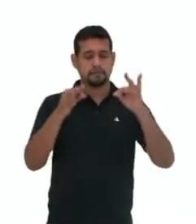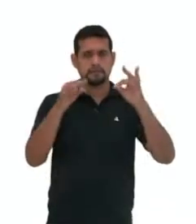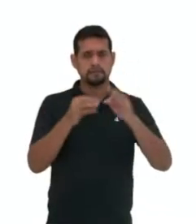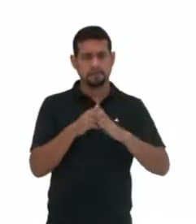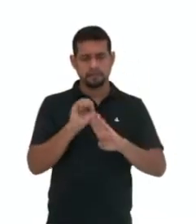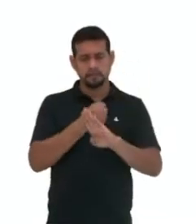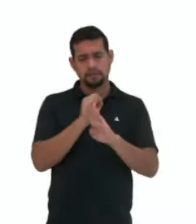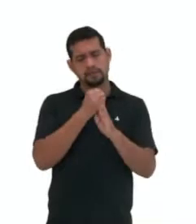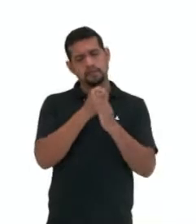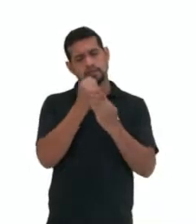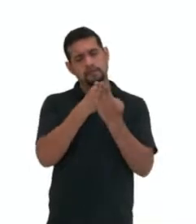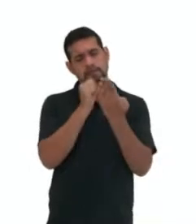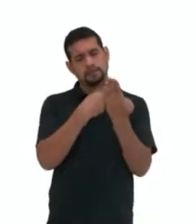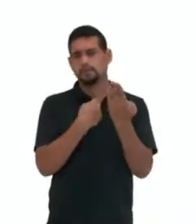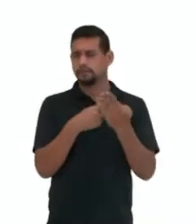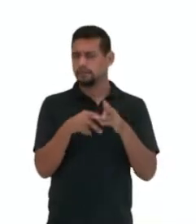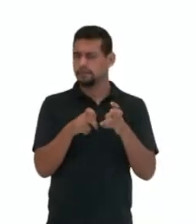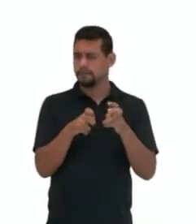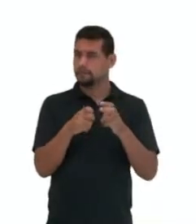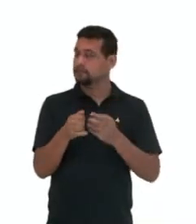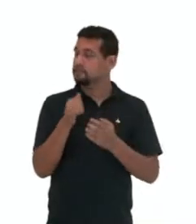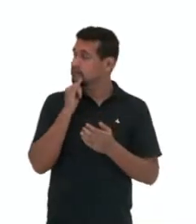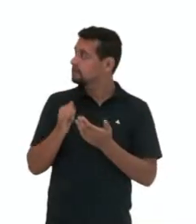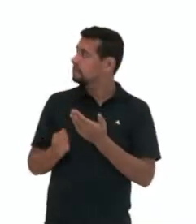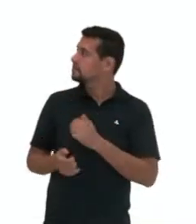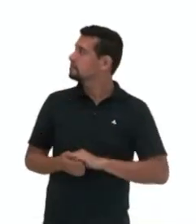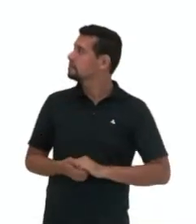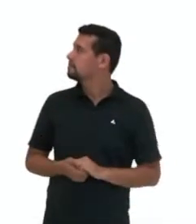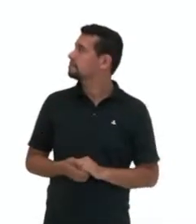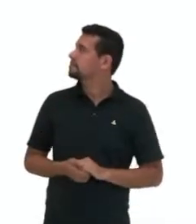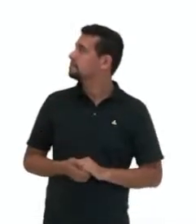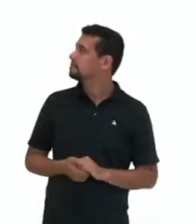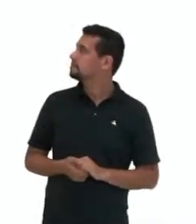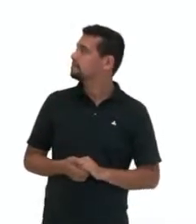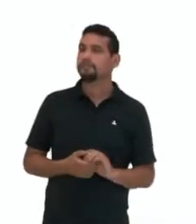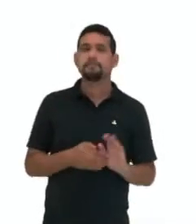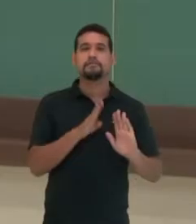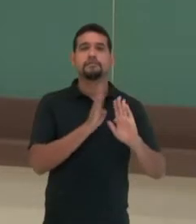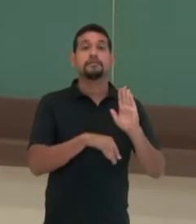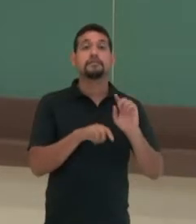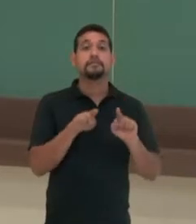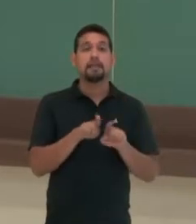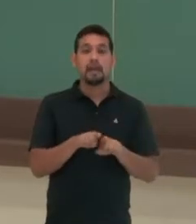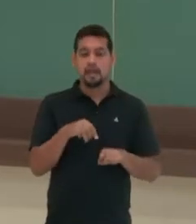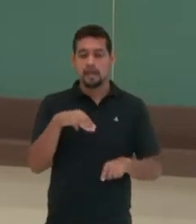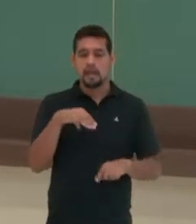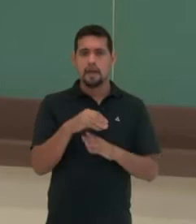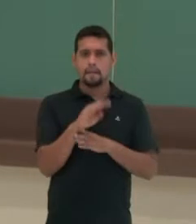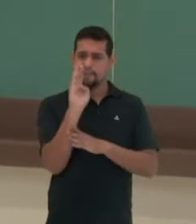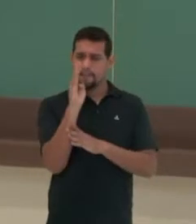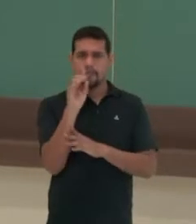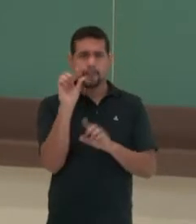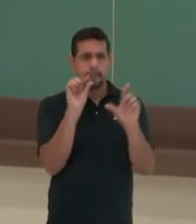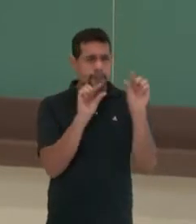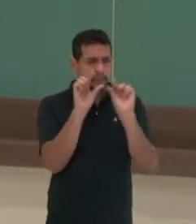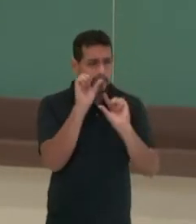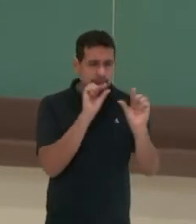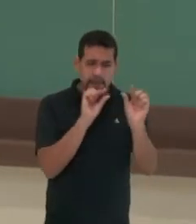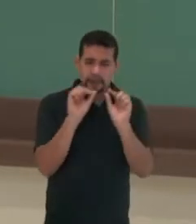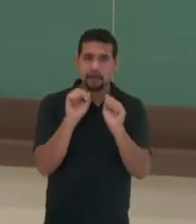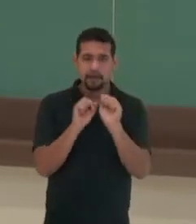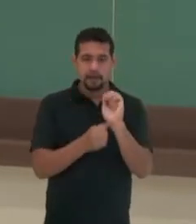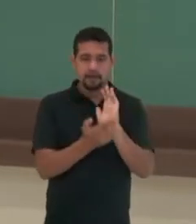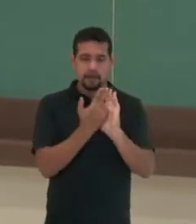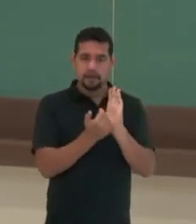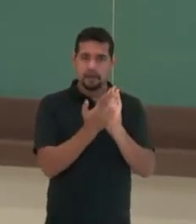na madeira. Olha o exemplo ali, Está sendo entalhado, retirado da madeira, pequenos pedaços para formar esse